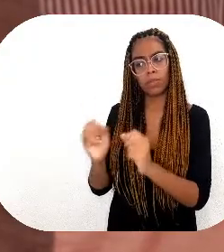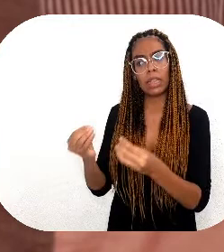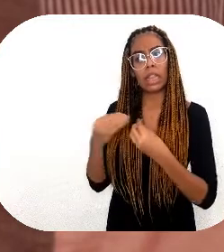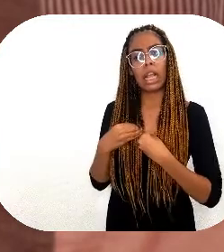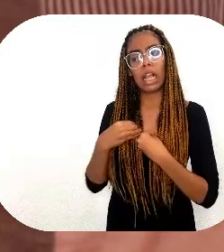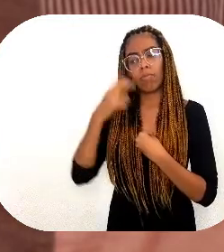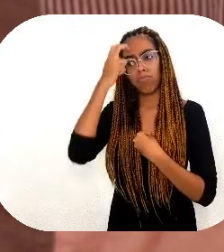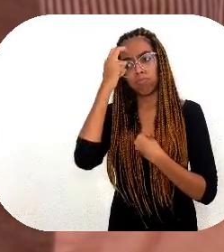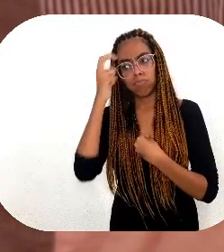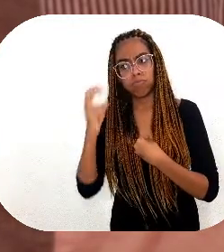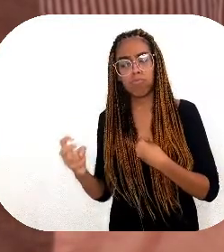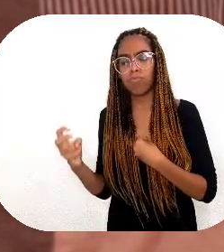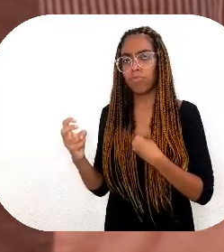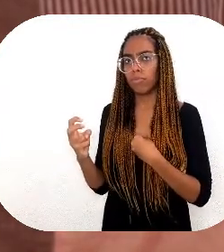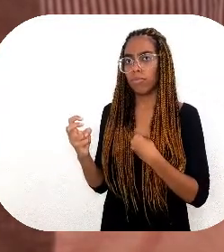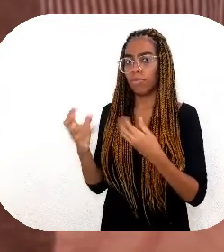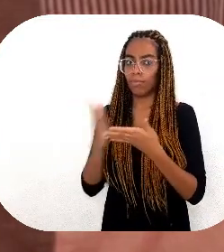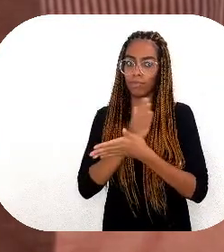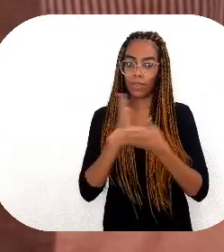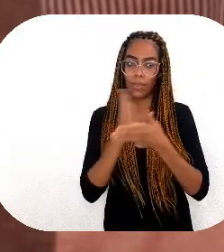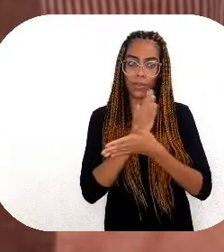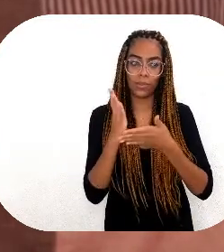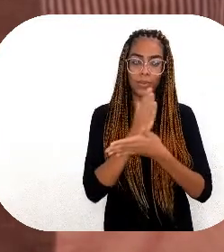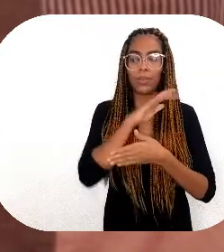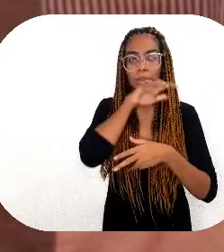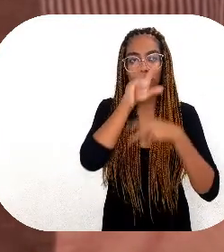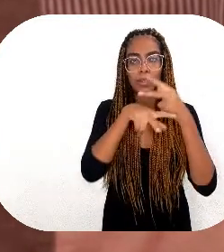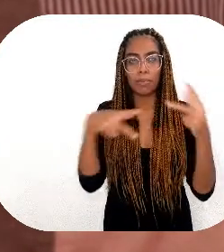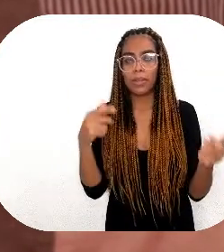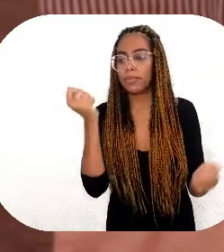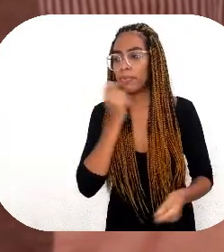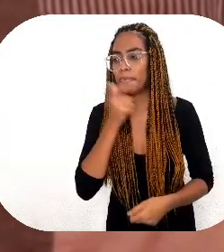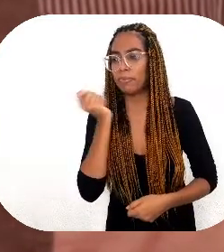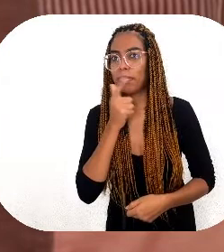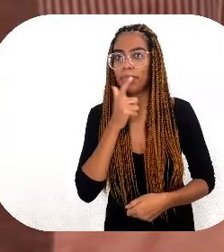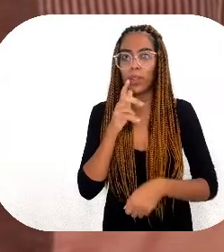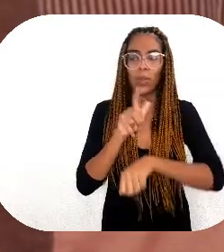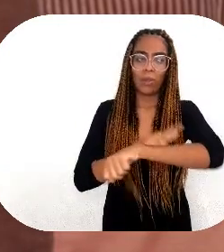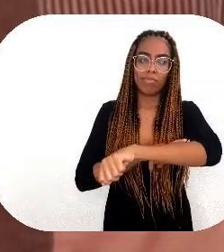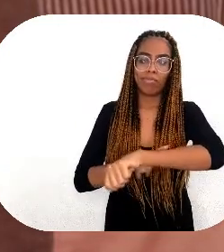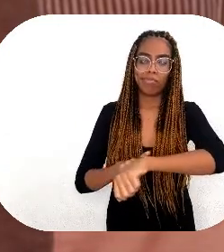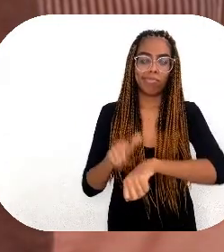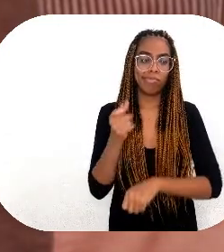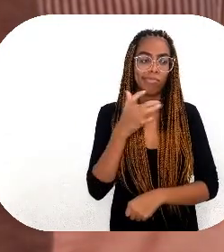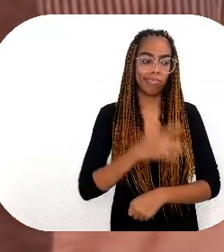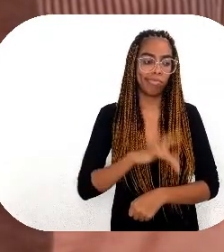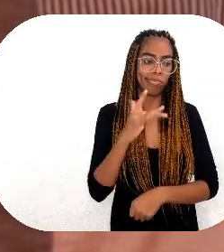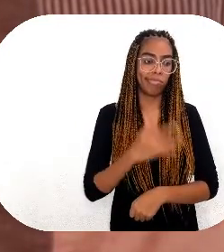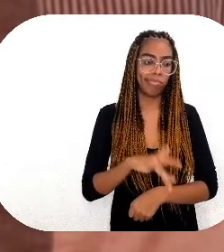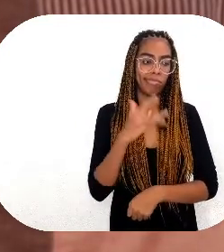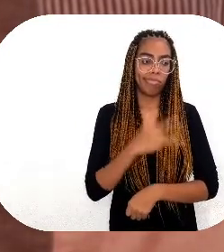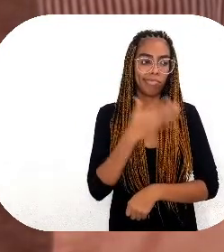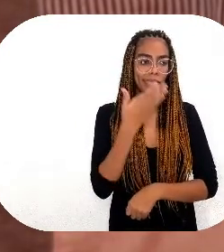Por favor, você pode me dar um pouco de sabedoria? Alguns bichos riam, diziam: